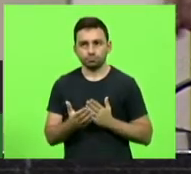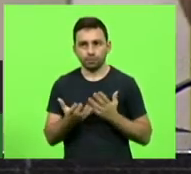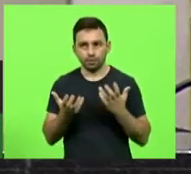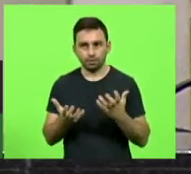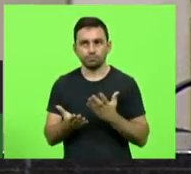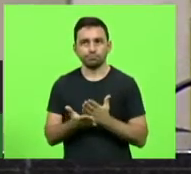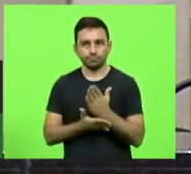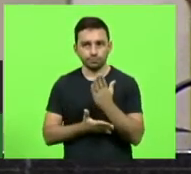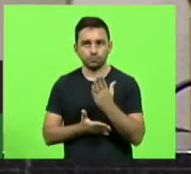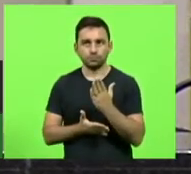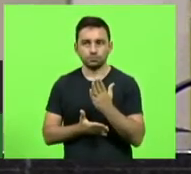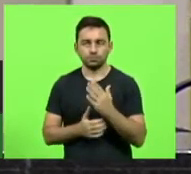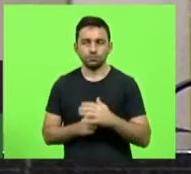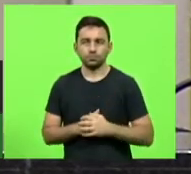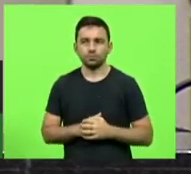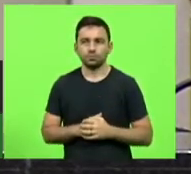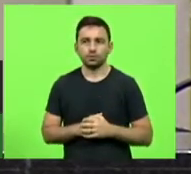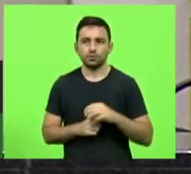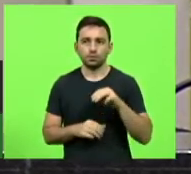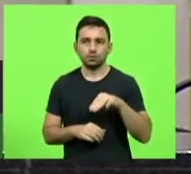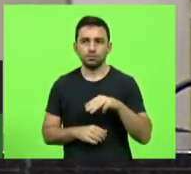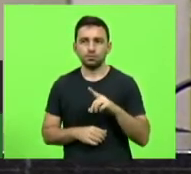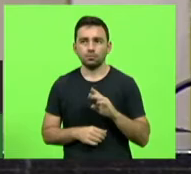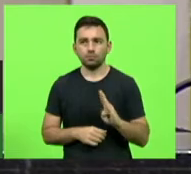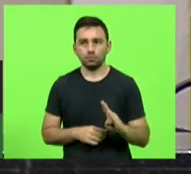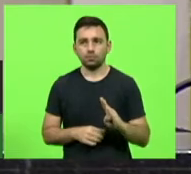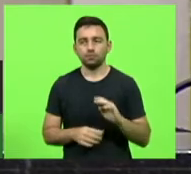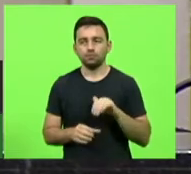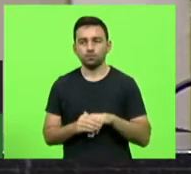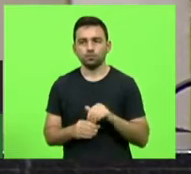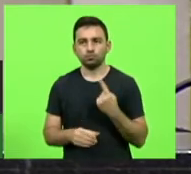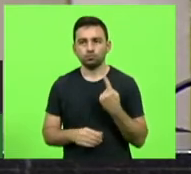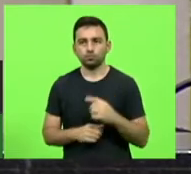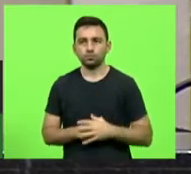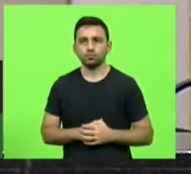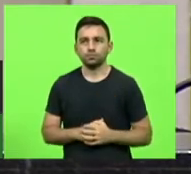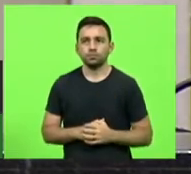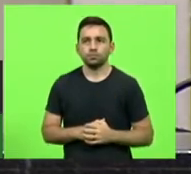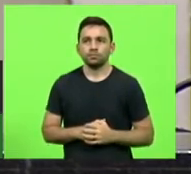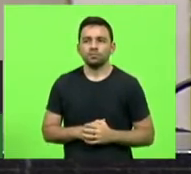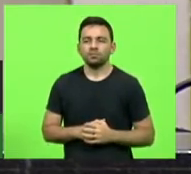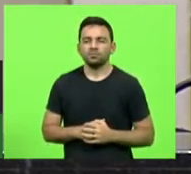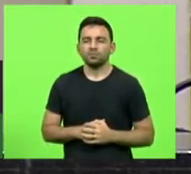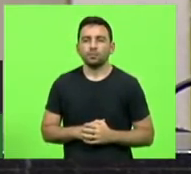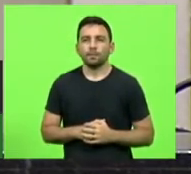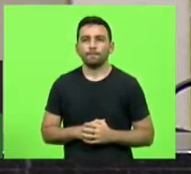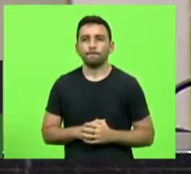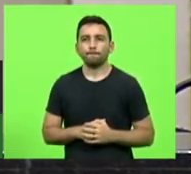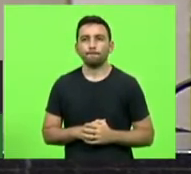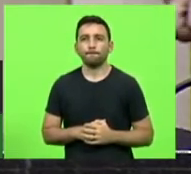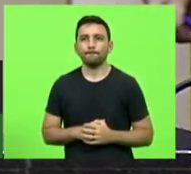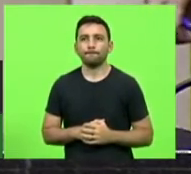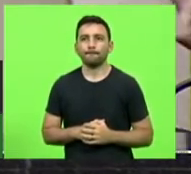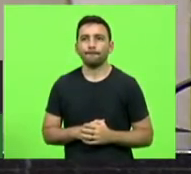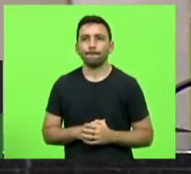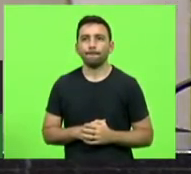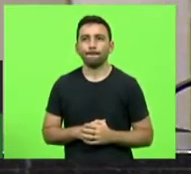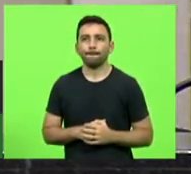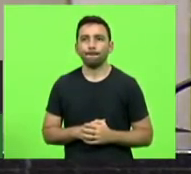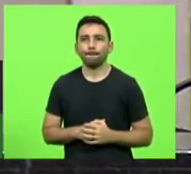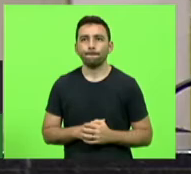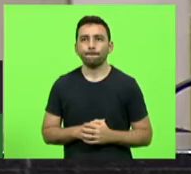complementar. MDB, voto 1. MDB também orienta voto 1. O líder da bancada, deputado Valdir